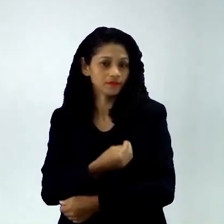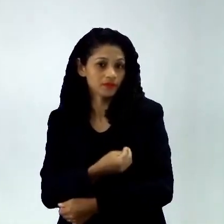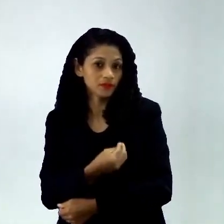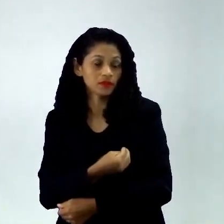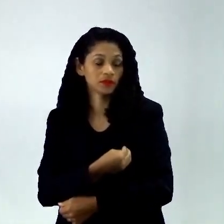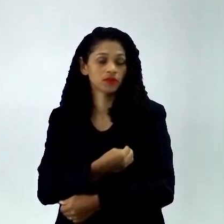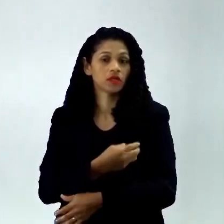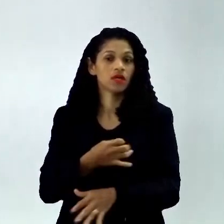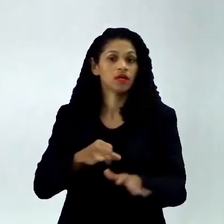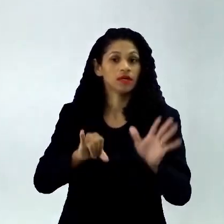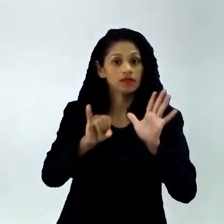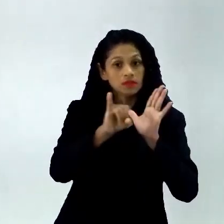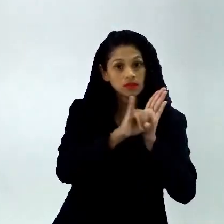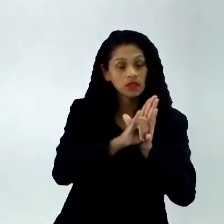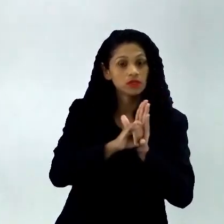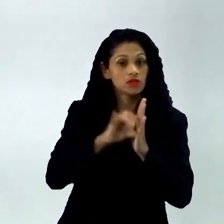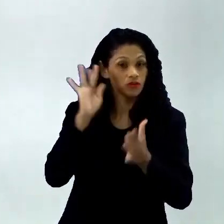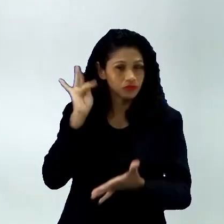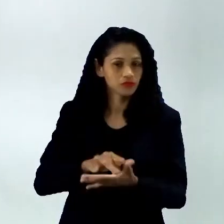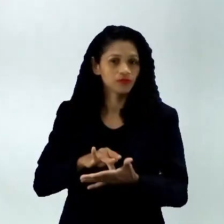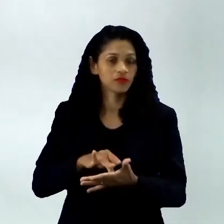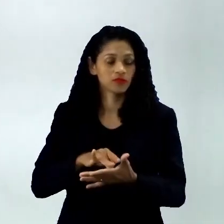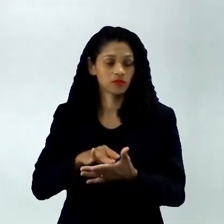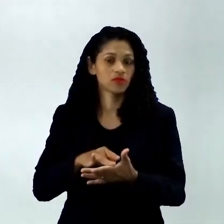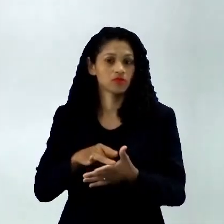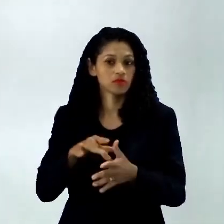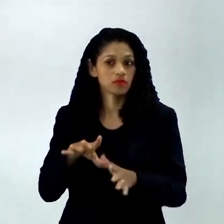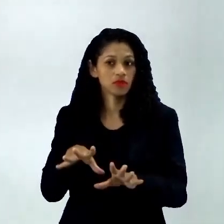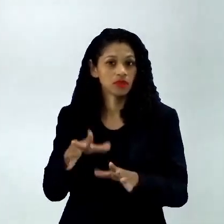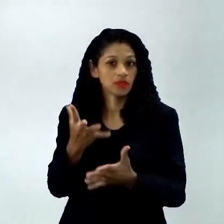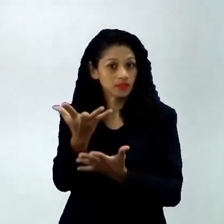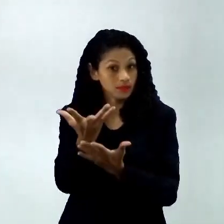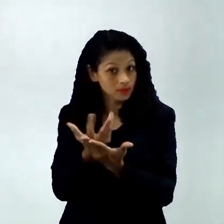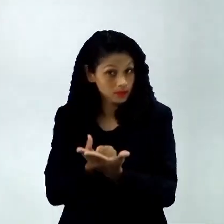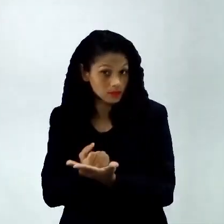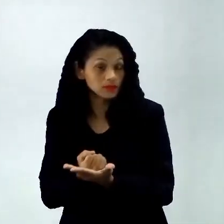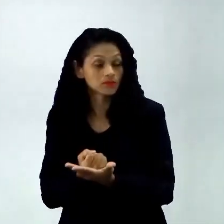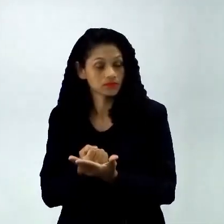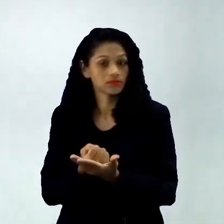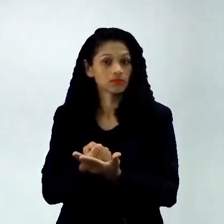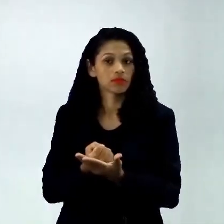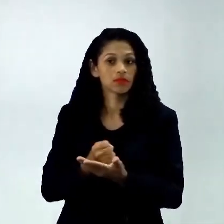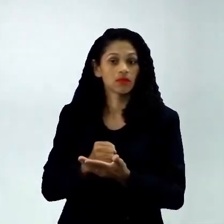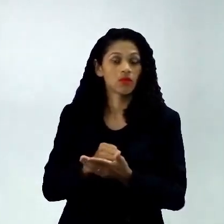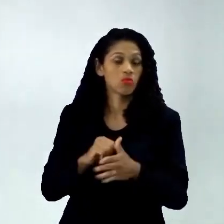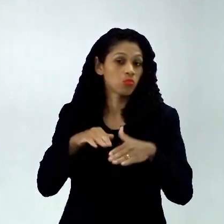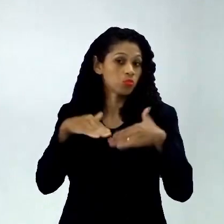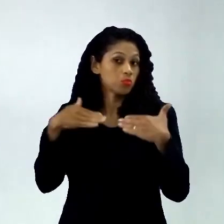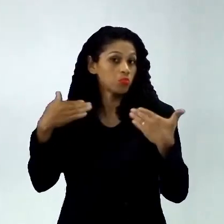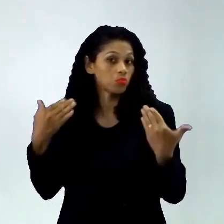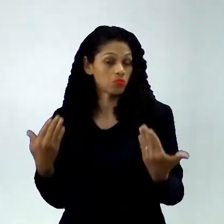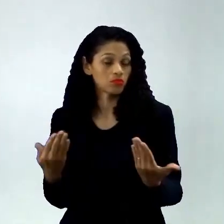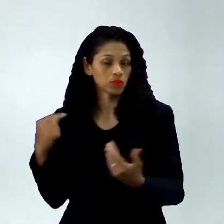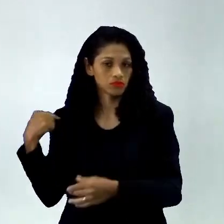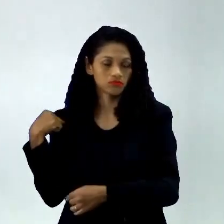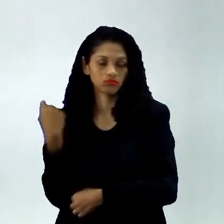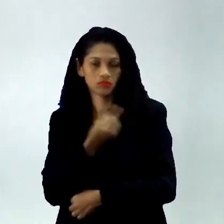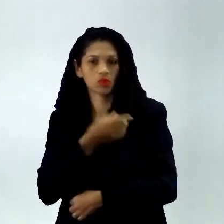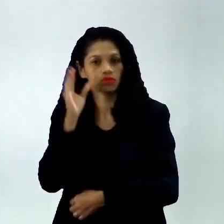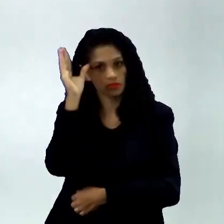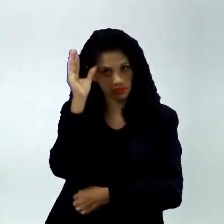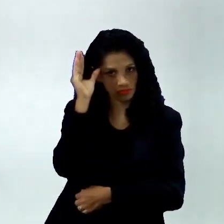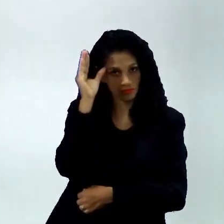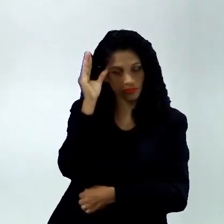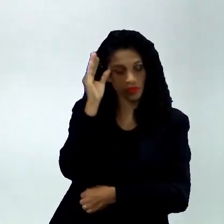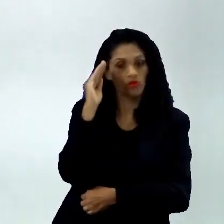identidade, a gente precisa fazer essas correlações de resgate para poder identificar e definir de fato quais são os nossos conhecimentos, quais